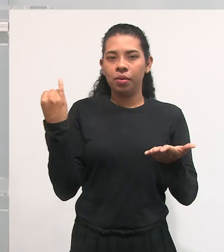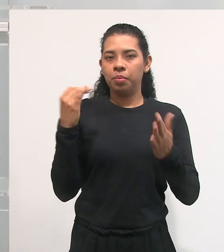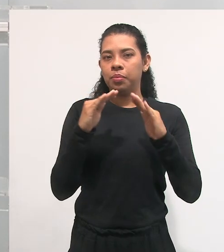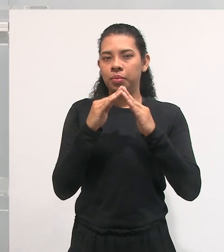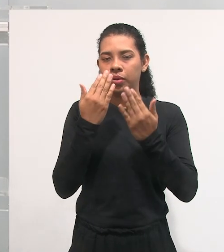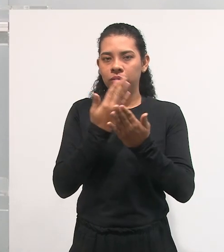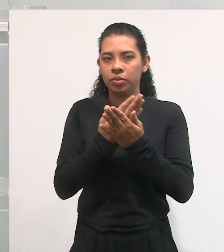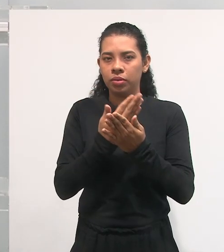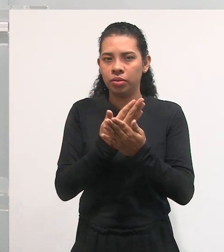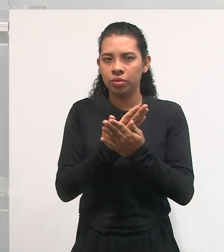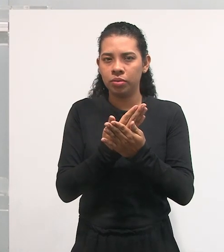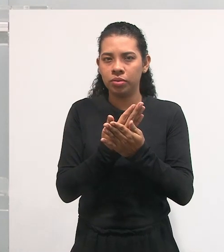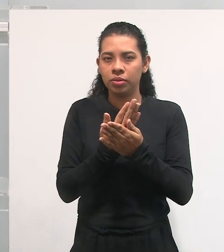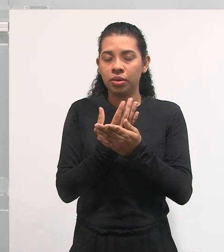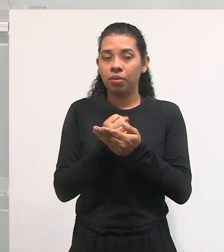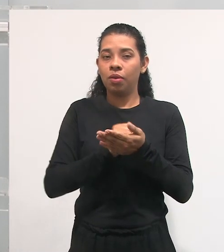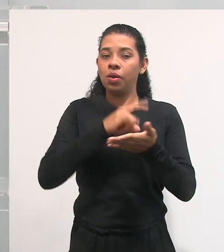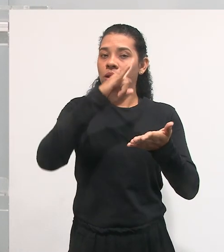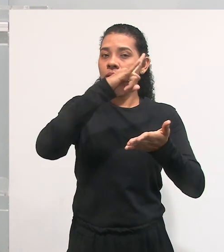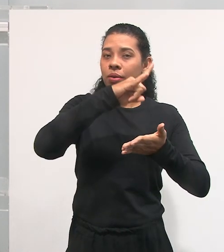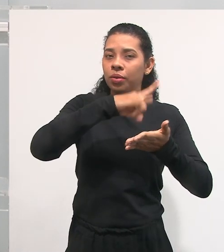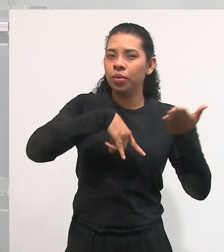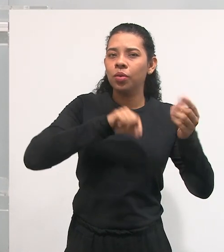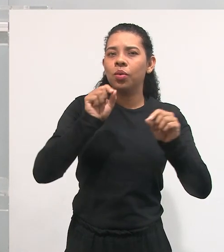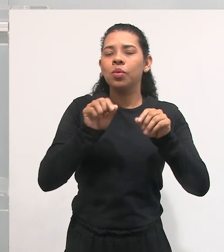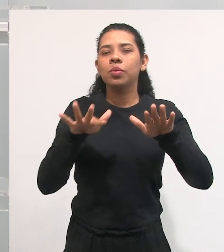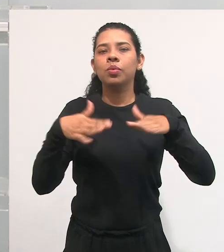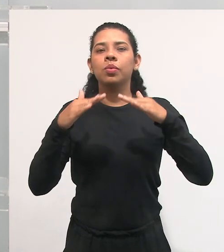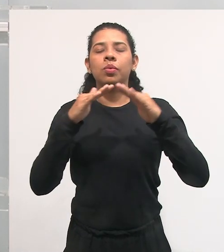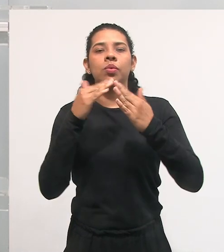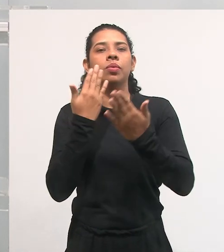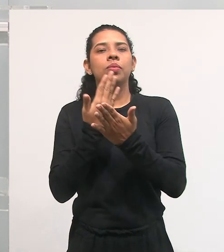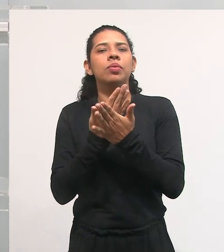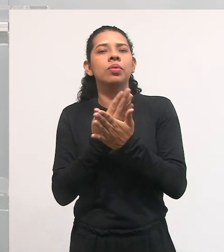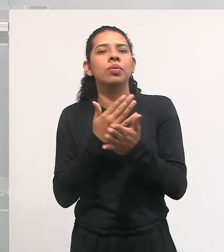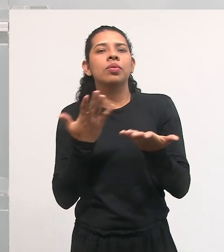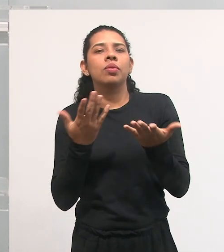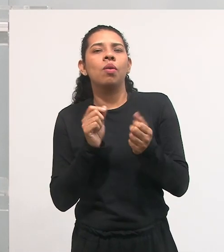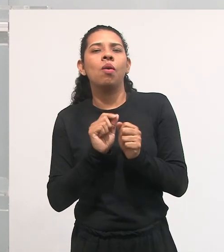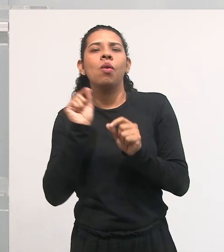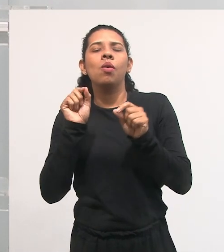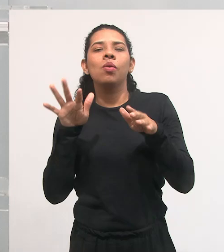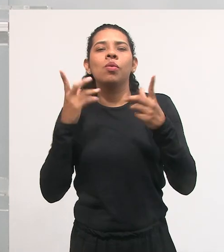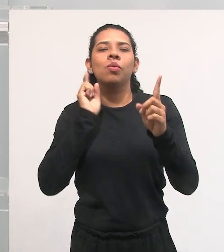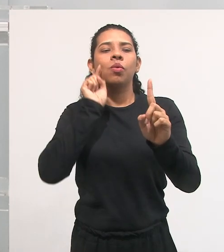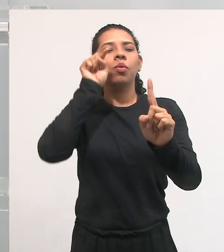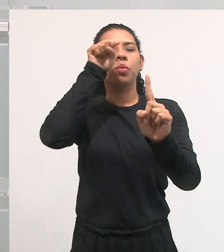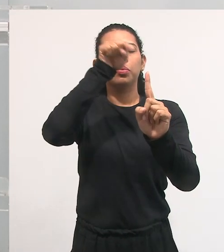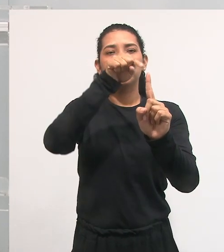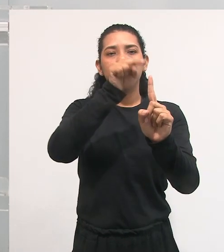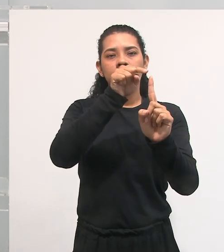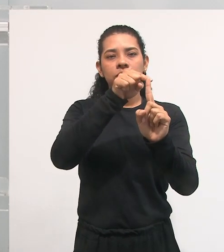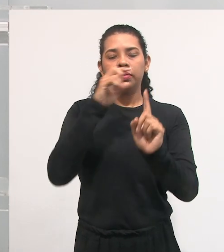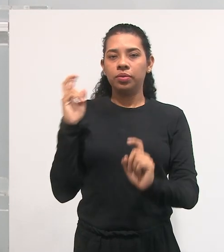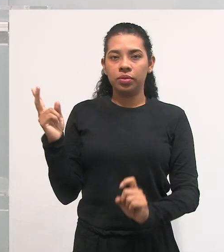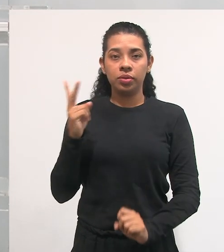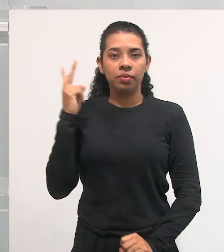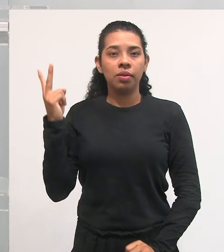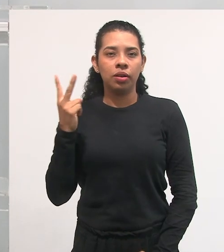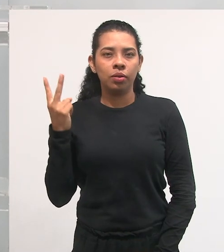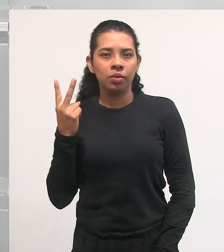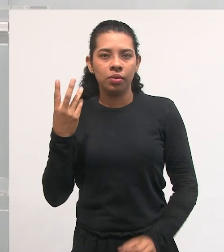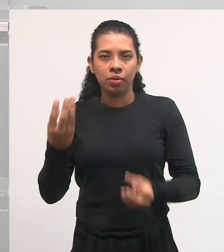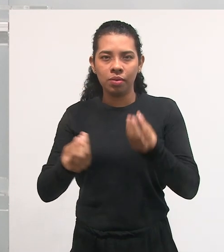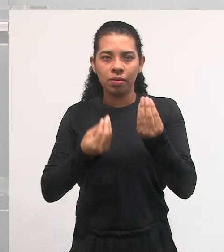está organizada a missão da escola, que é o que ela quer ser, os valores da escola, que são aquilo pelo que a escola